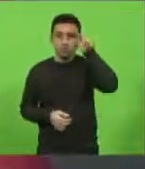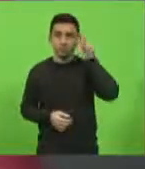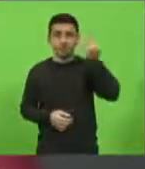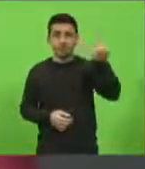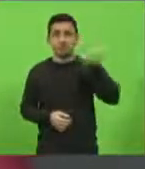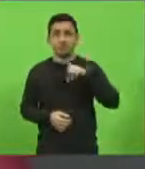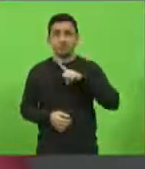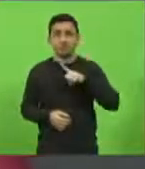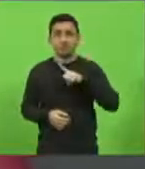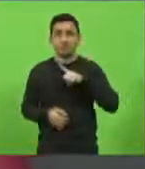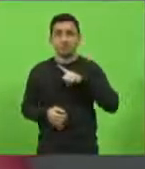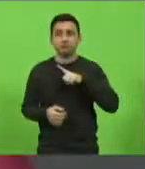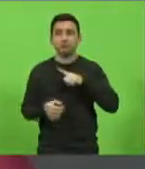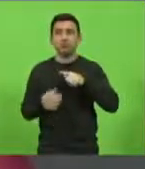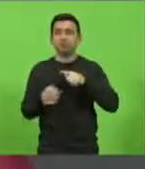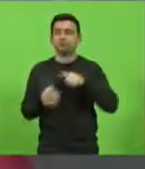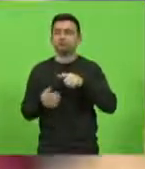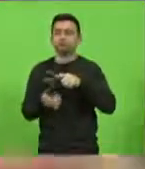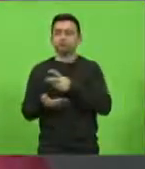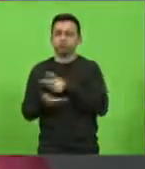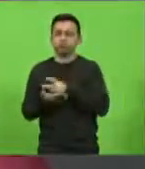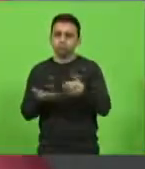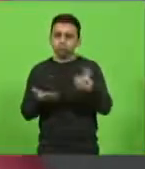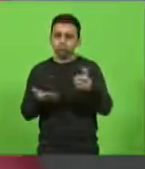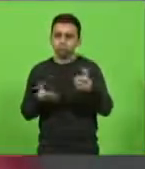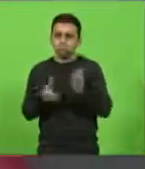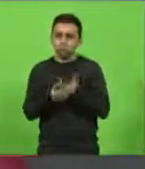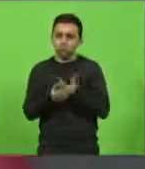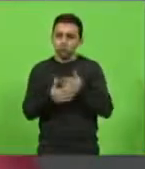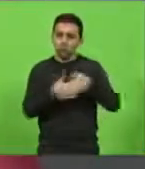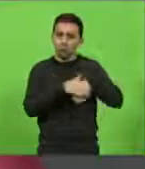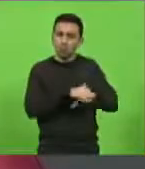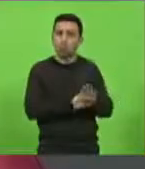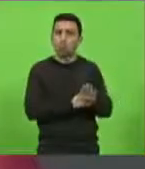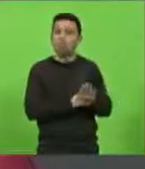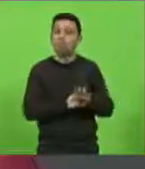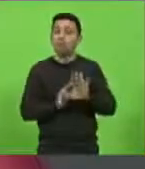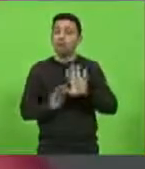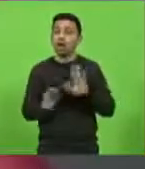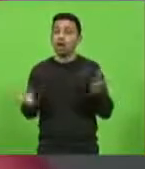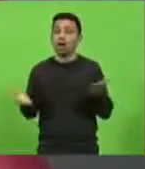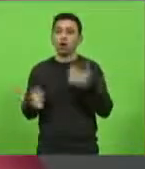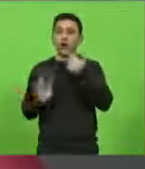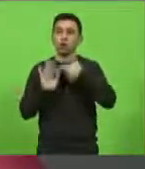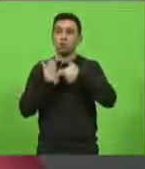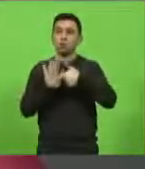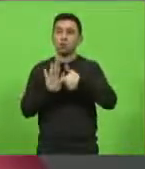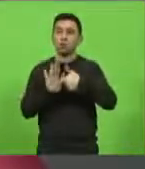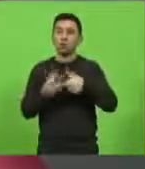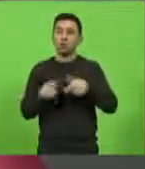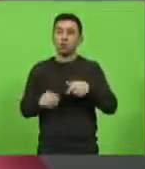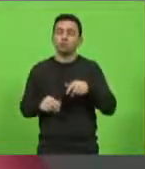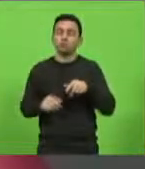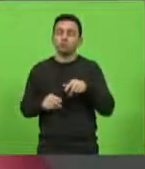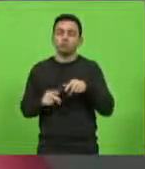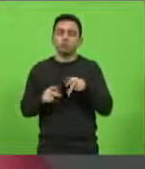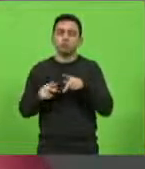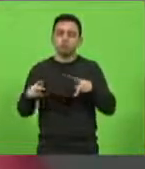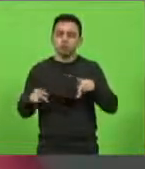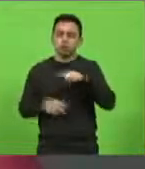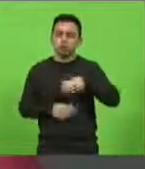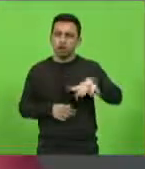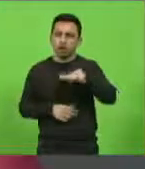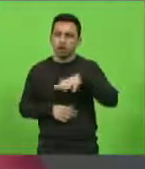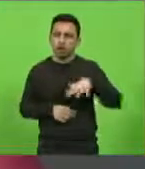teve seu processo de Bismarck vaso no ano passado Mas recentemente foi denunciado pela procuradoria-geral da República pela